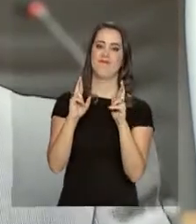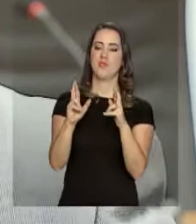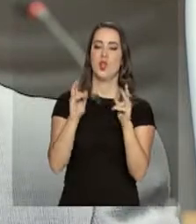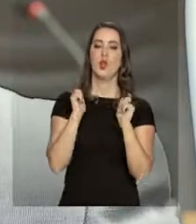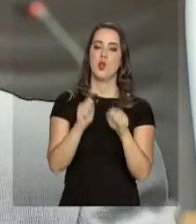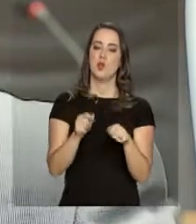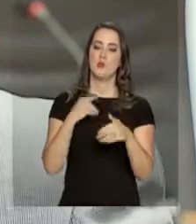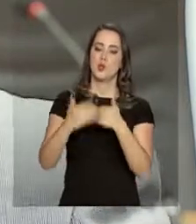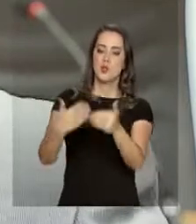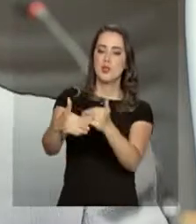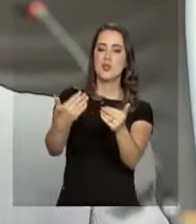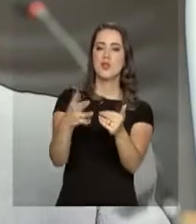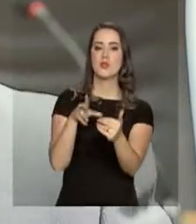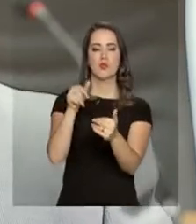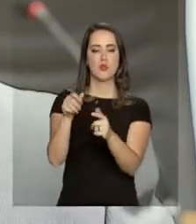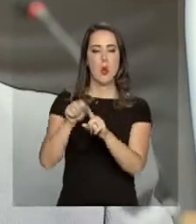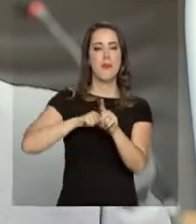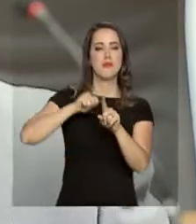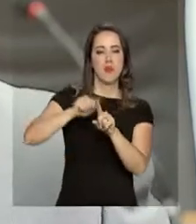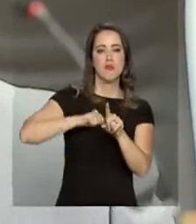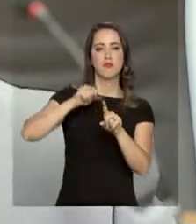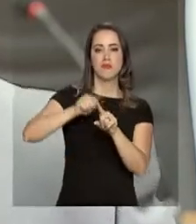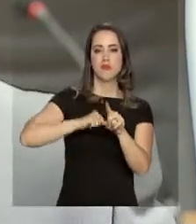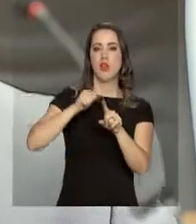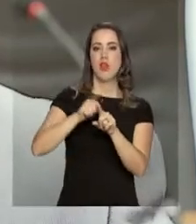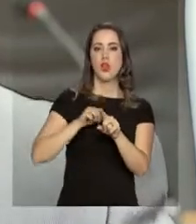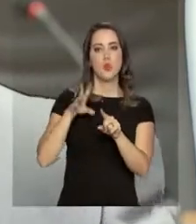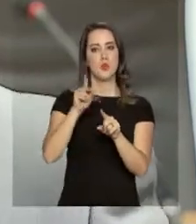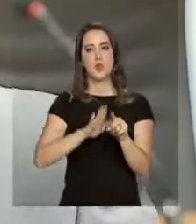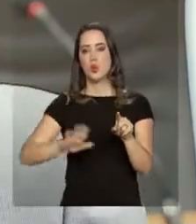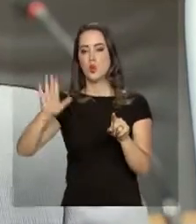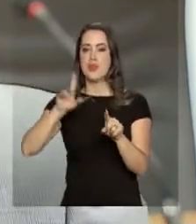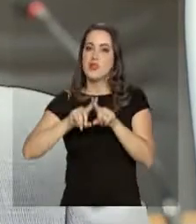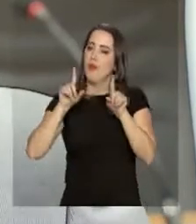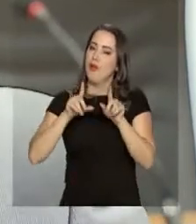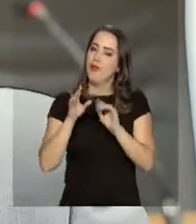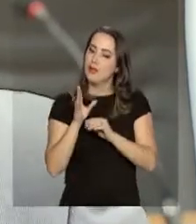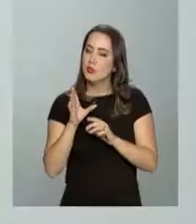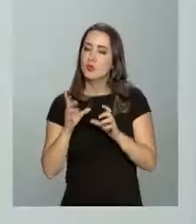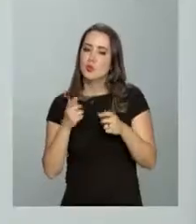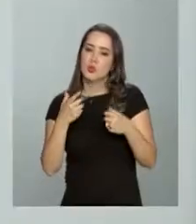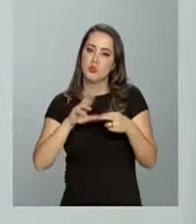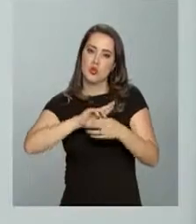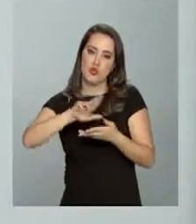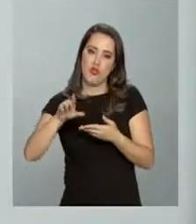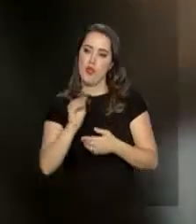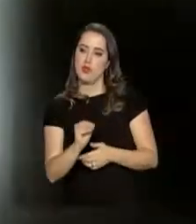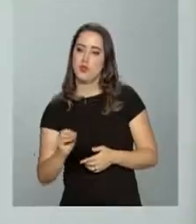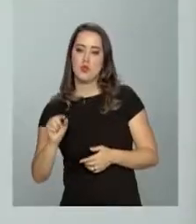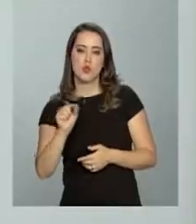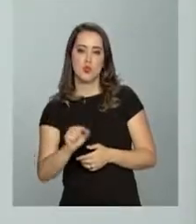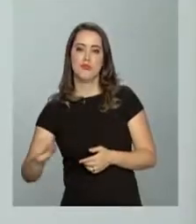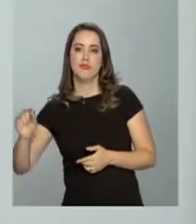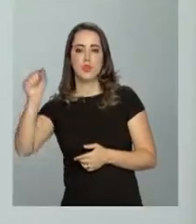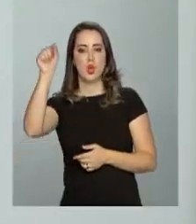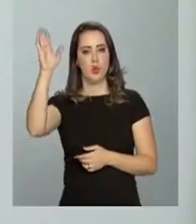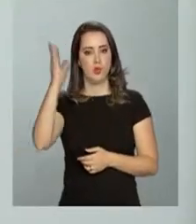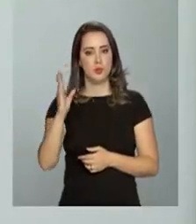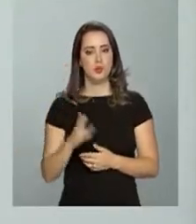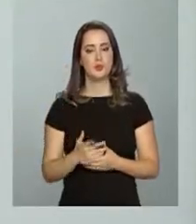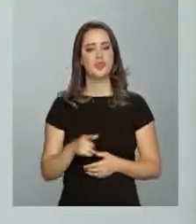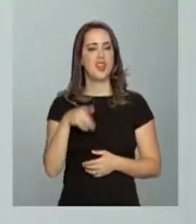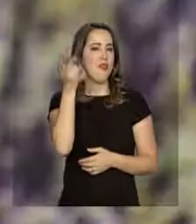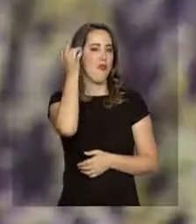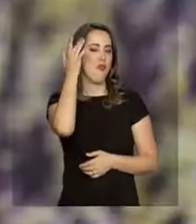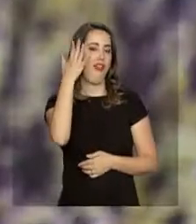que possamos avançar nos próximos meses se não para todo o brasil mas para a maioria dos estados a comodidade e facilidade de